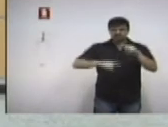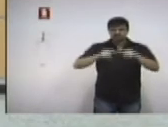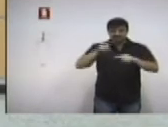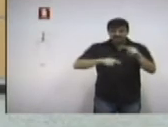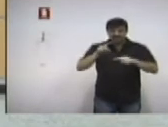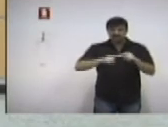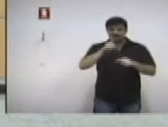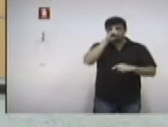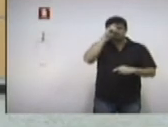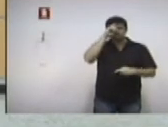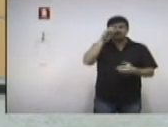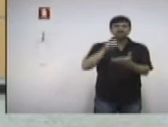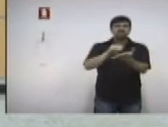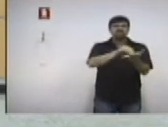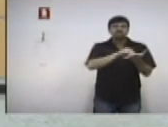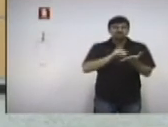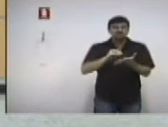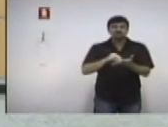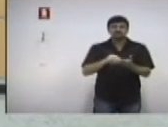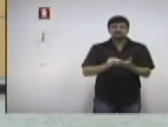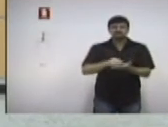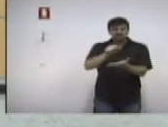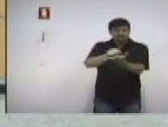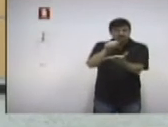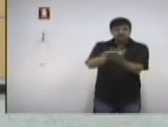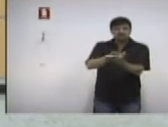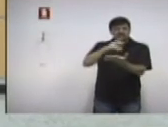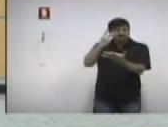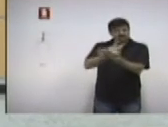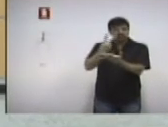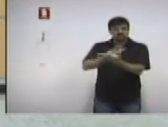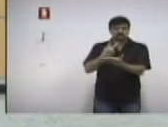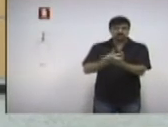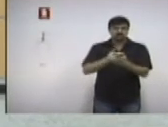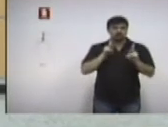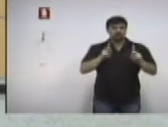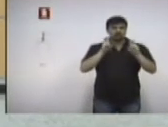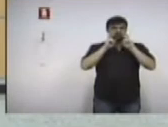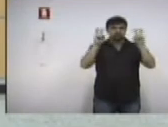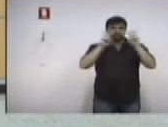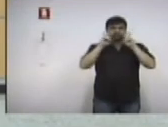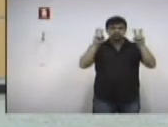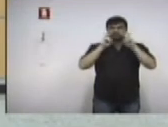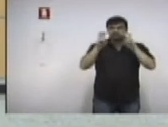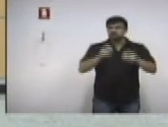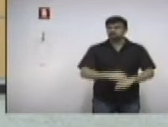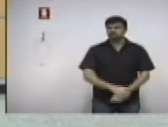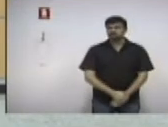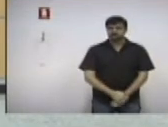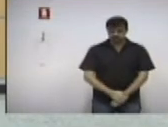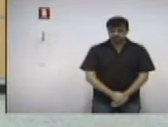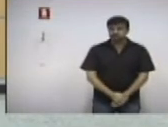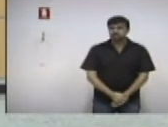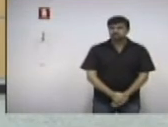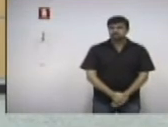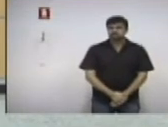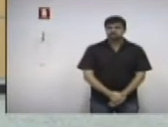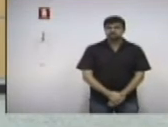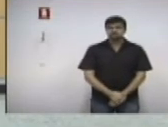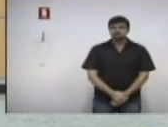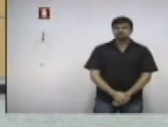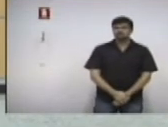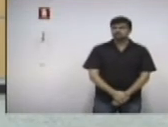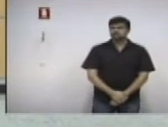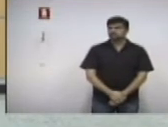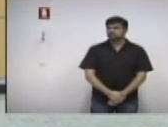E aí o som para o vereador Doutor Fábio senhor presidente apenas